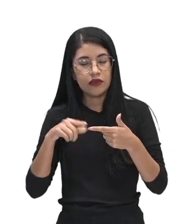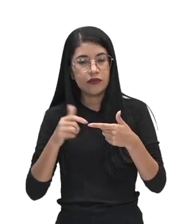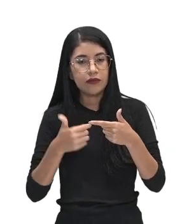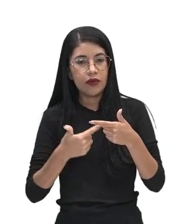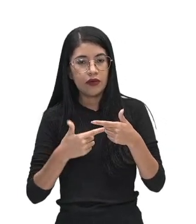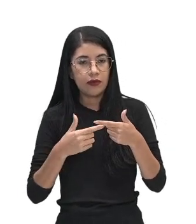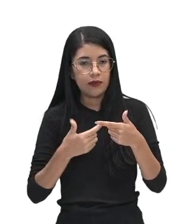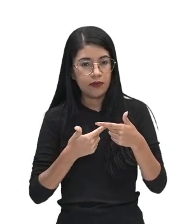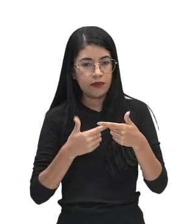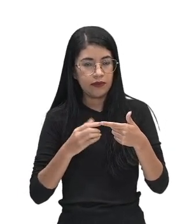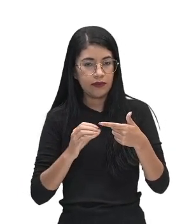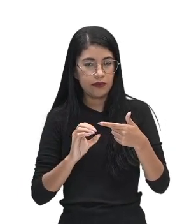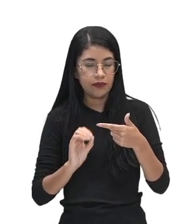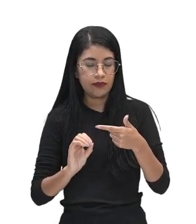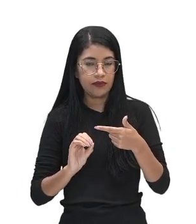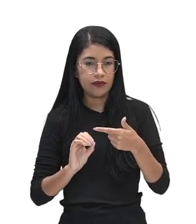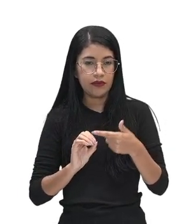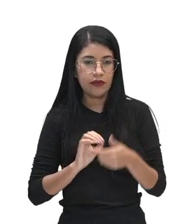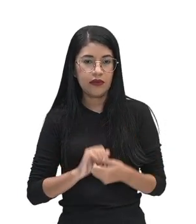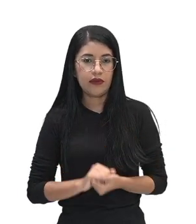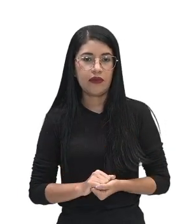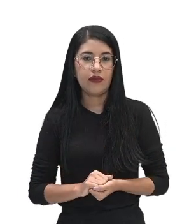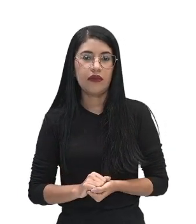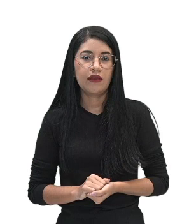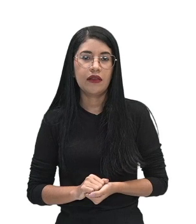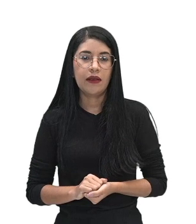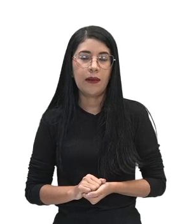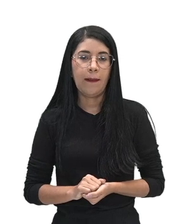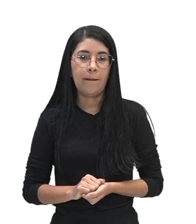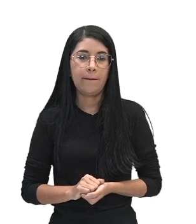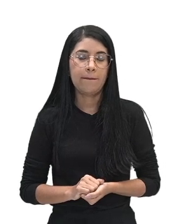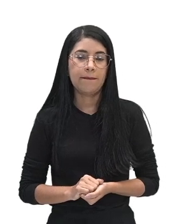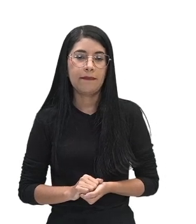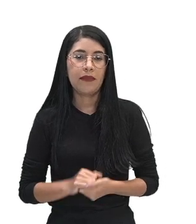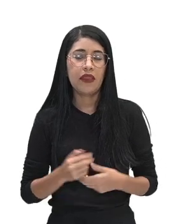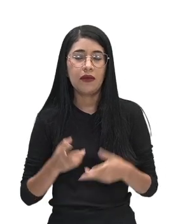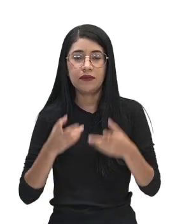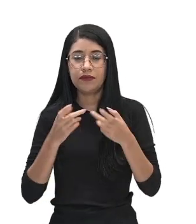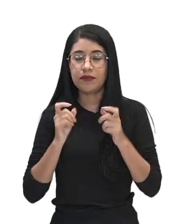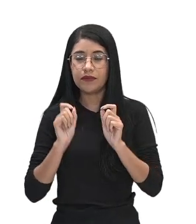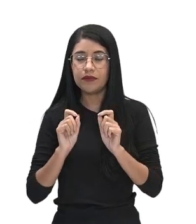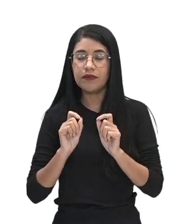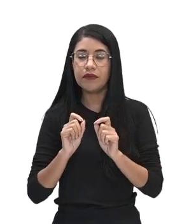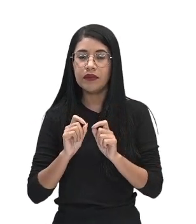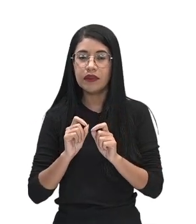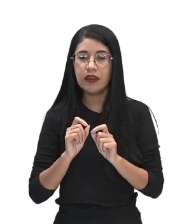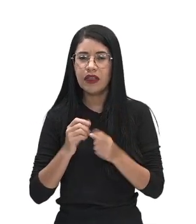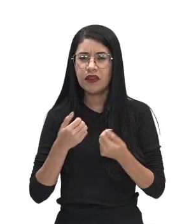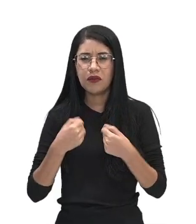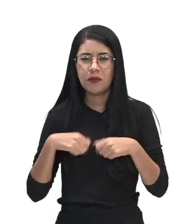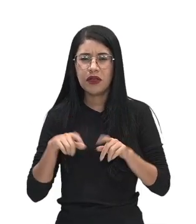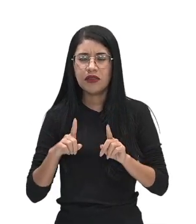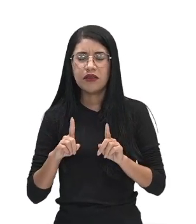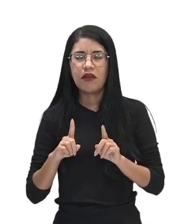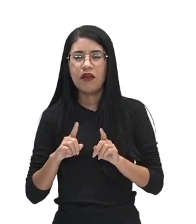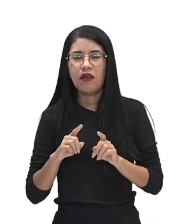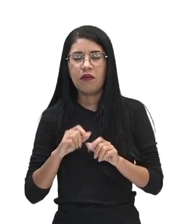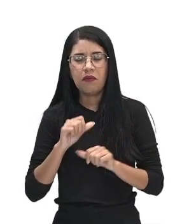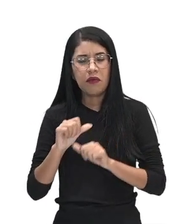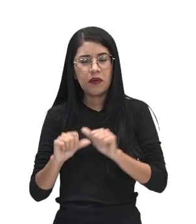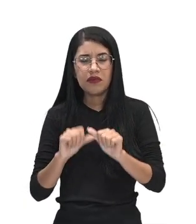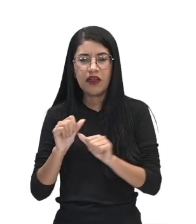dividido pelo intervalo de tempo, 20 segundos. Observe que aqui eu não precisei fazer nenhuma